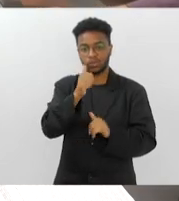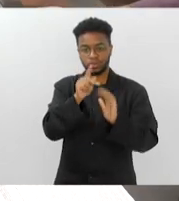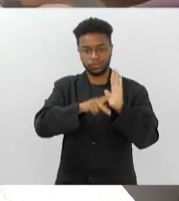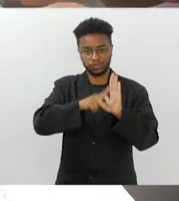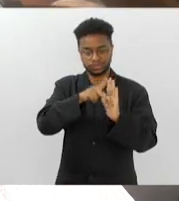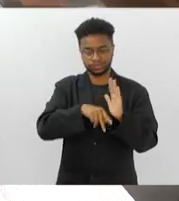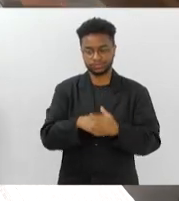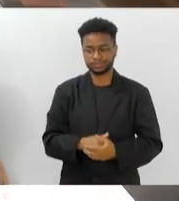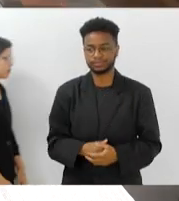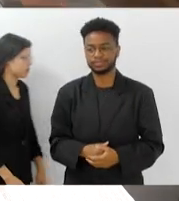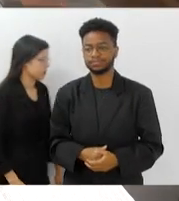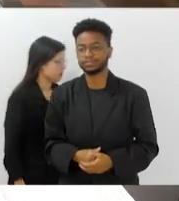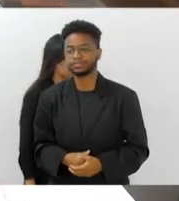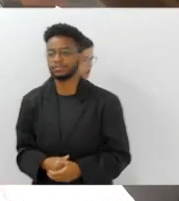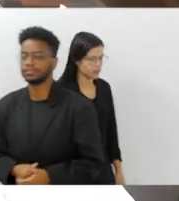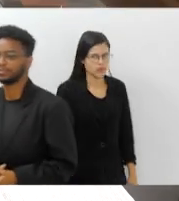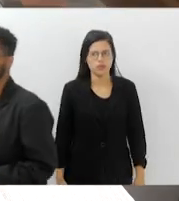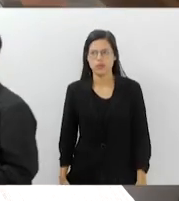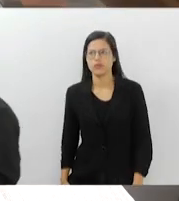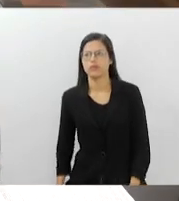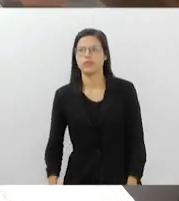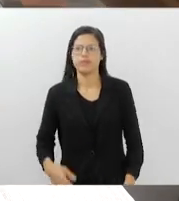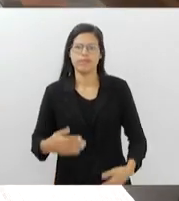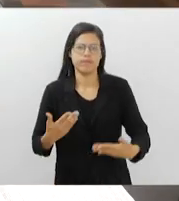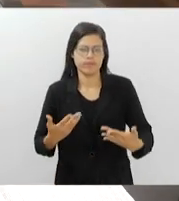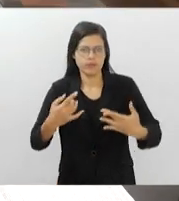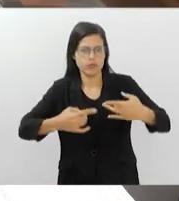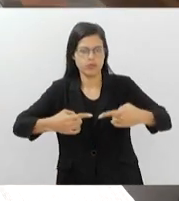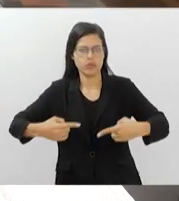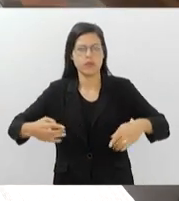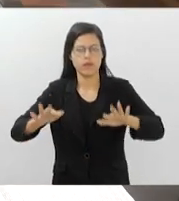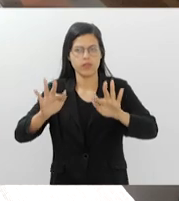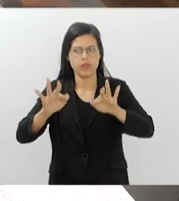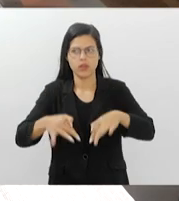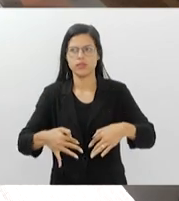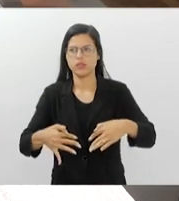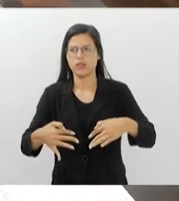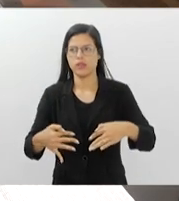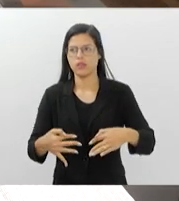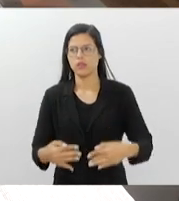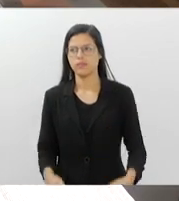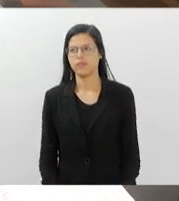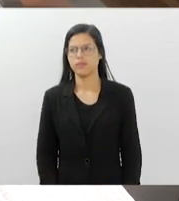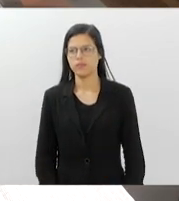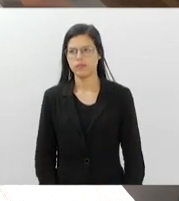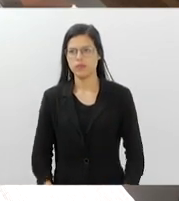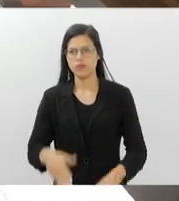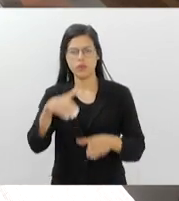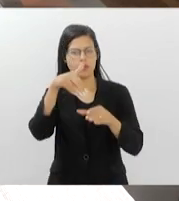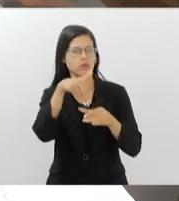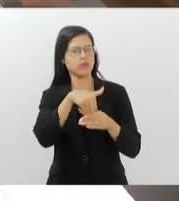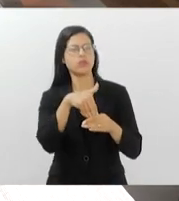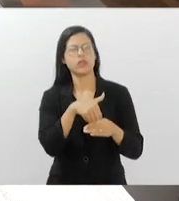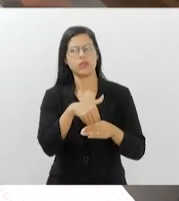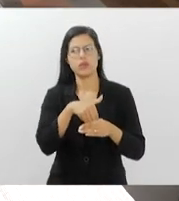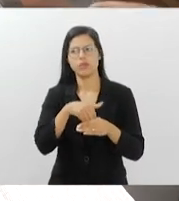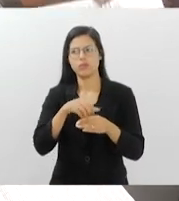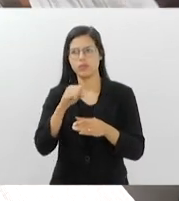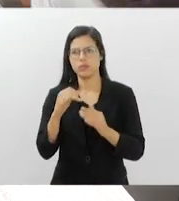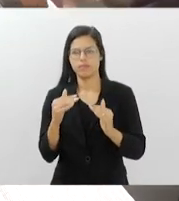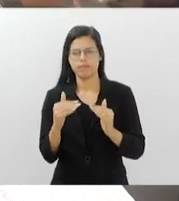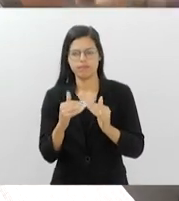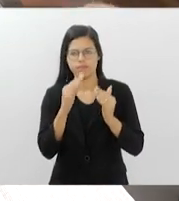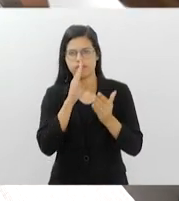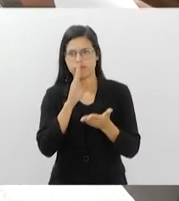projeto bem não havendo Quem Queira discutir encerrada a discussão em votação os senhores que aprovam permaneçam